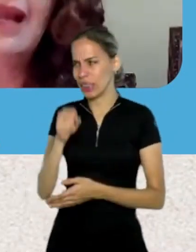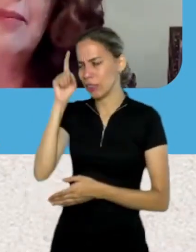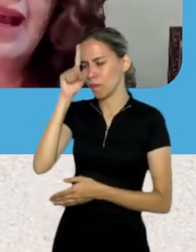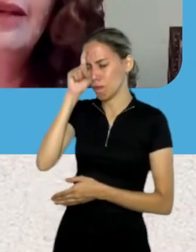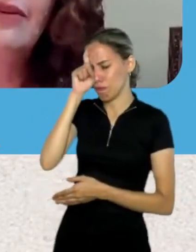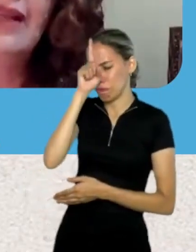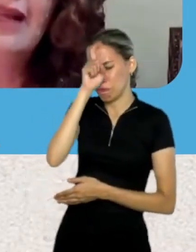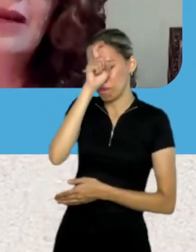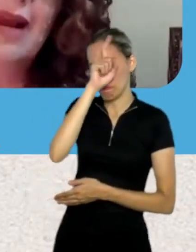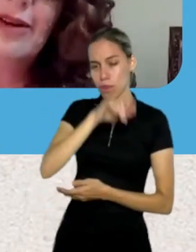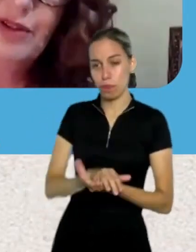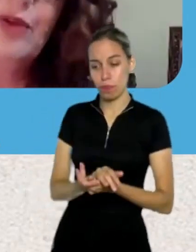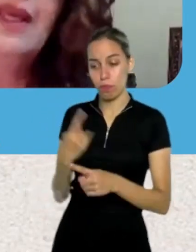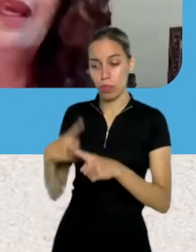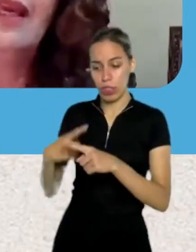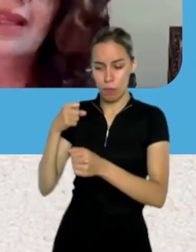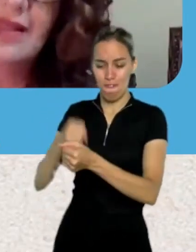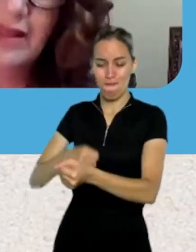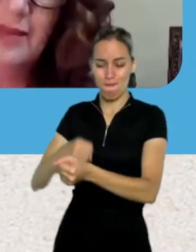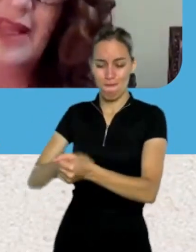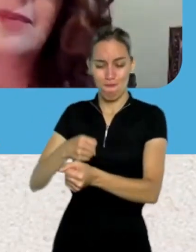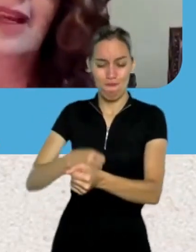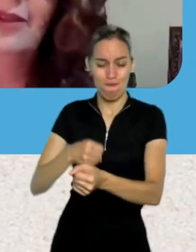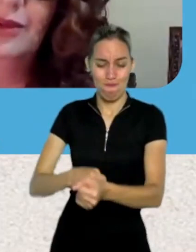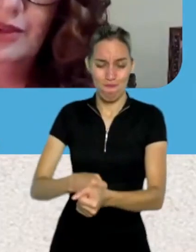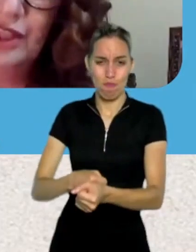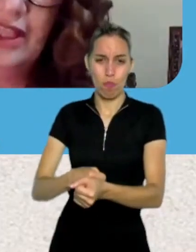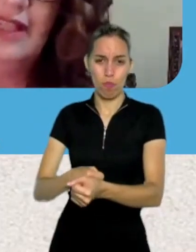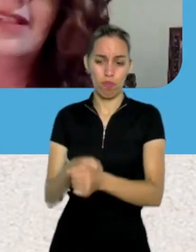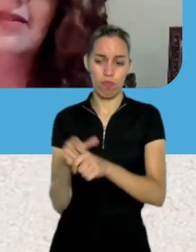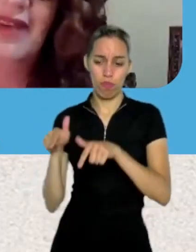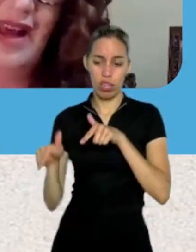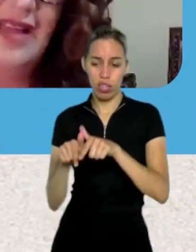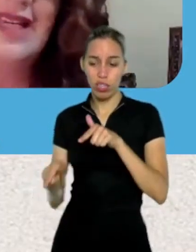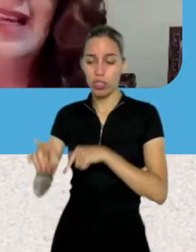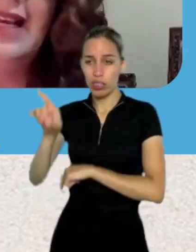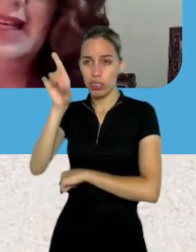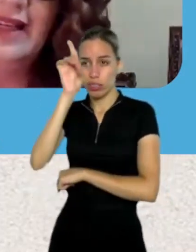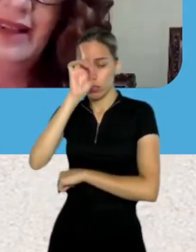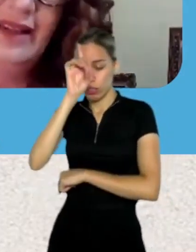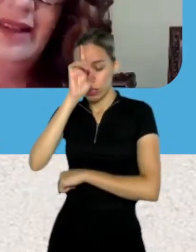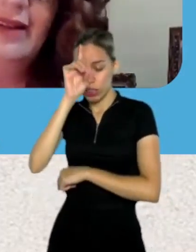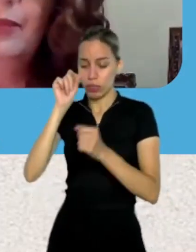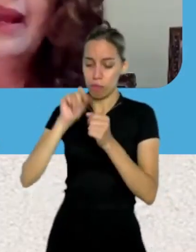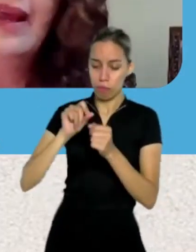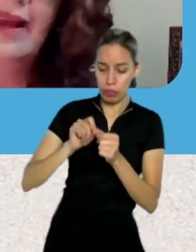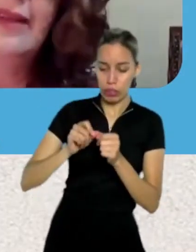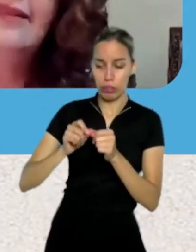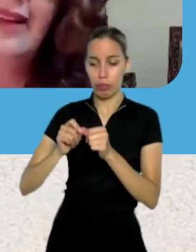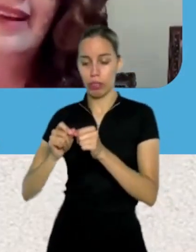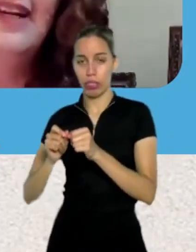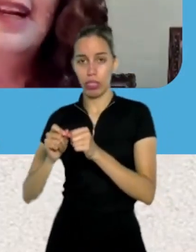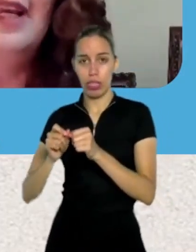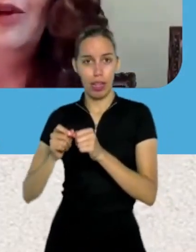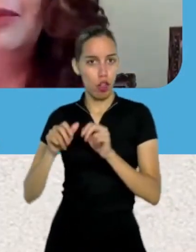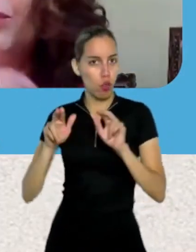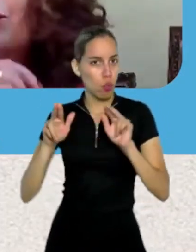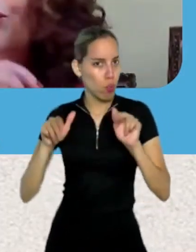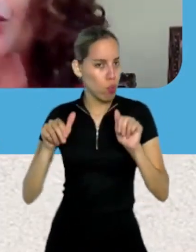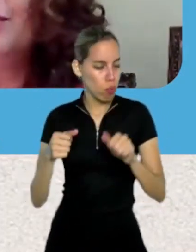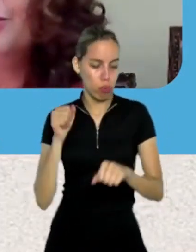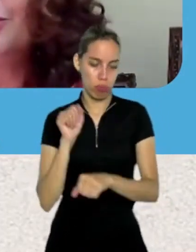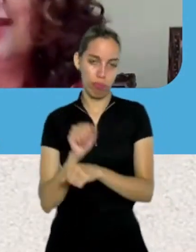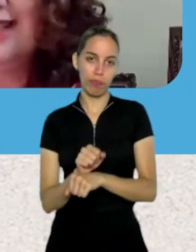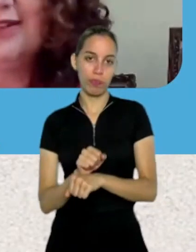muito trabalho, né? E trabalho de formiguinha, assim mesmo, né? Todo dia você faz e não parar, né? Eu lembro